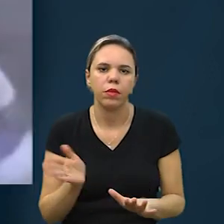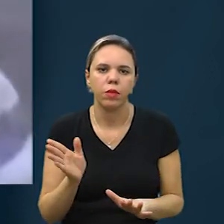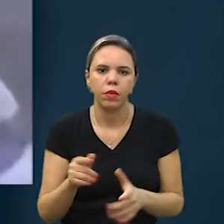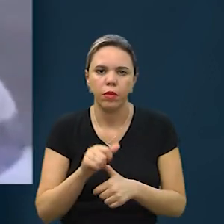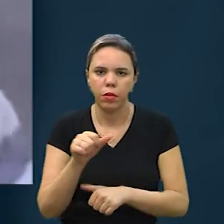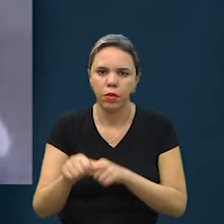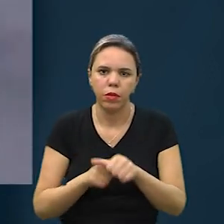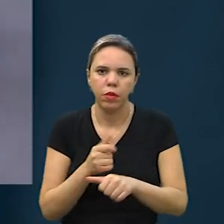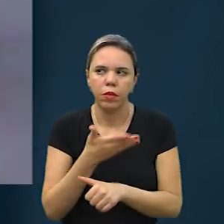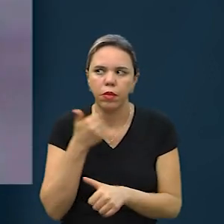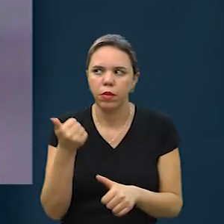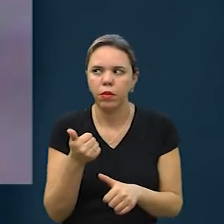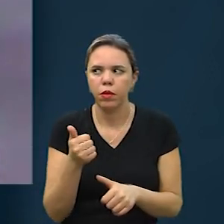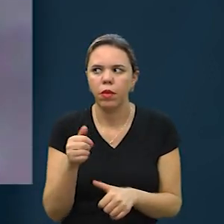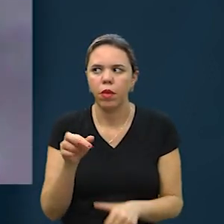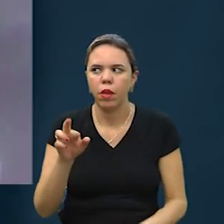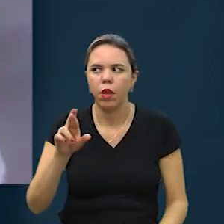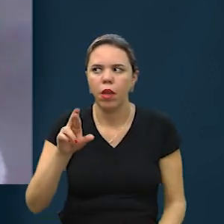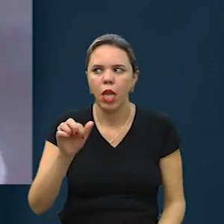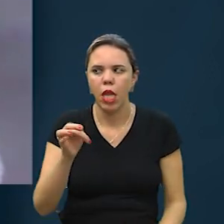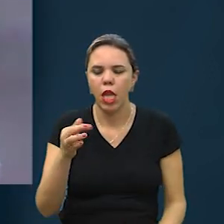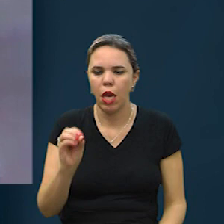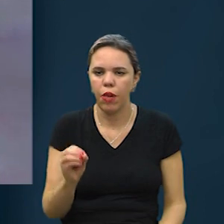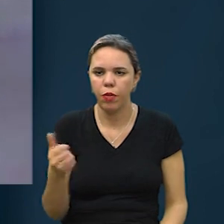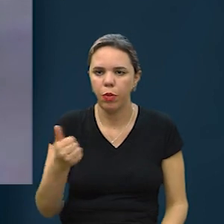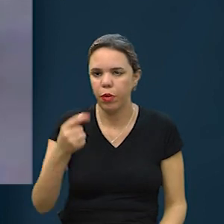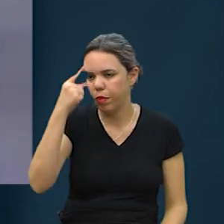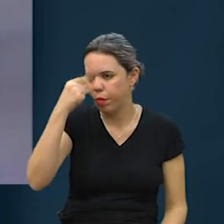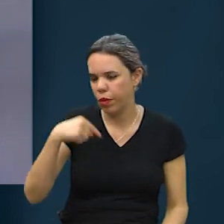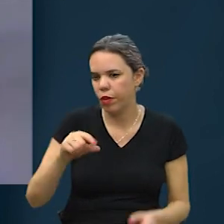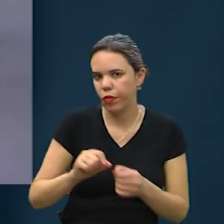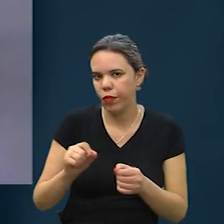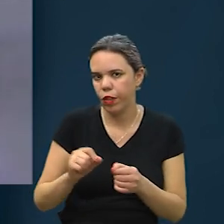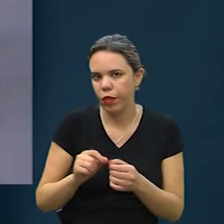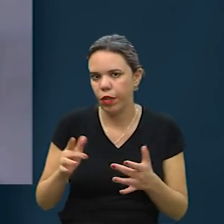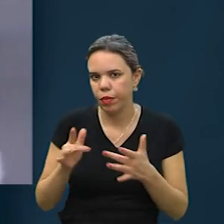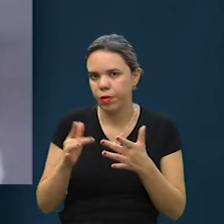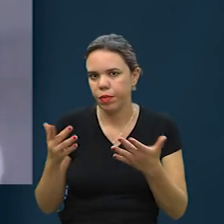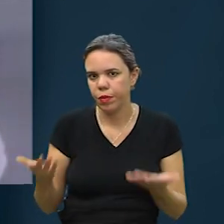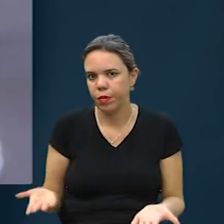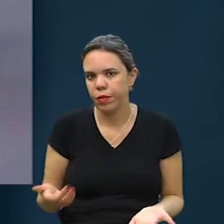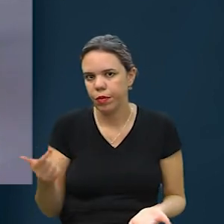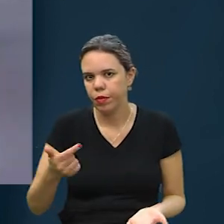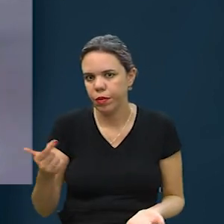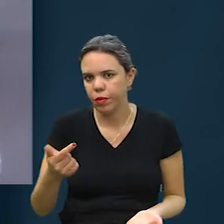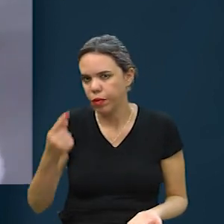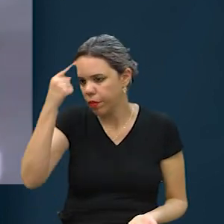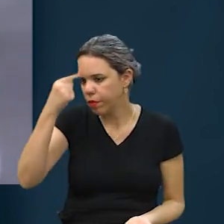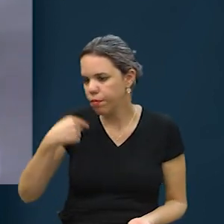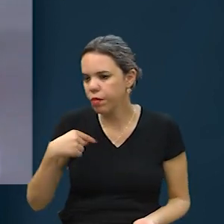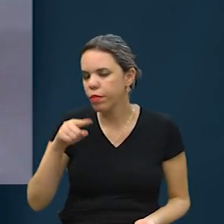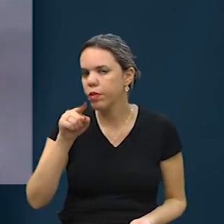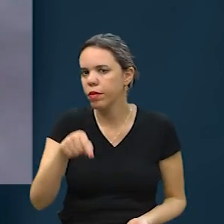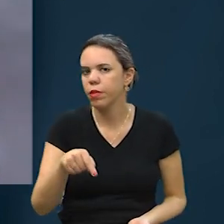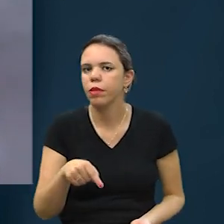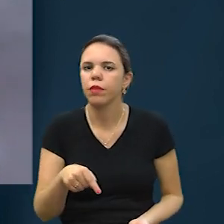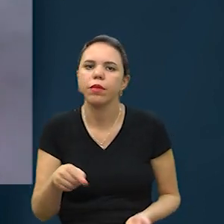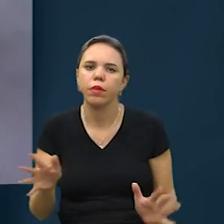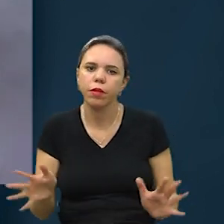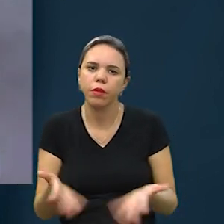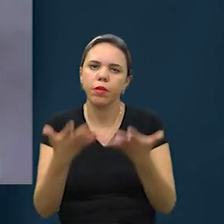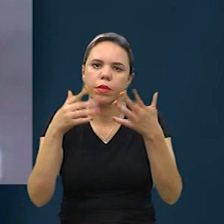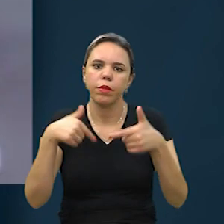mas isso já está mudando. Então a Reafro tem esse primeiro perfil, que é fazer a conexão. O segundo perfil